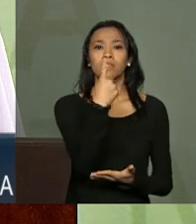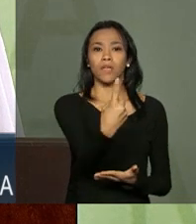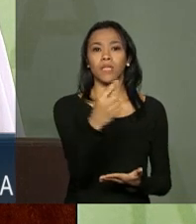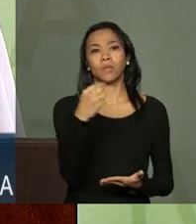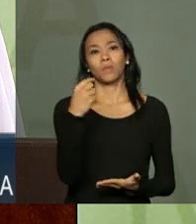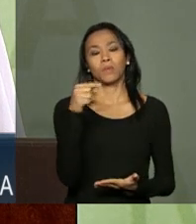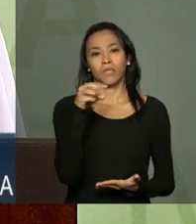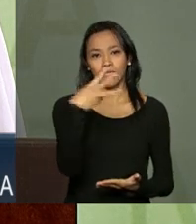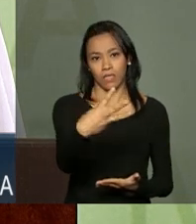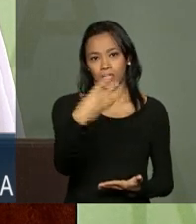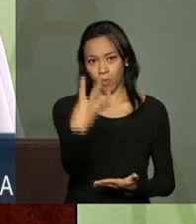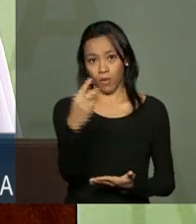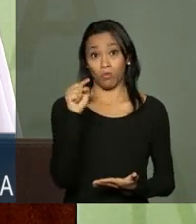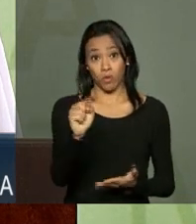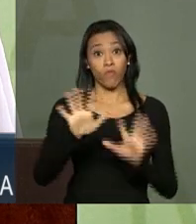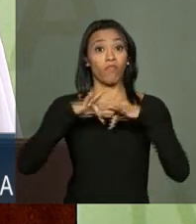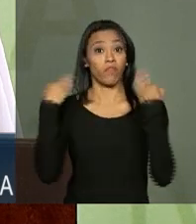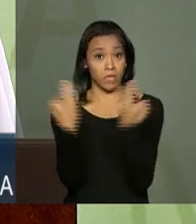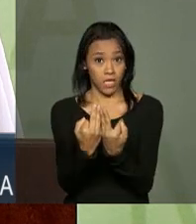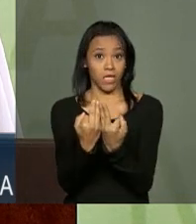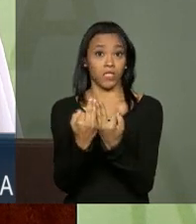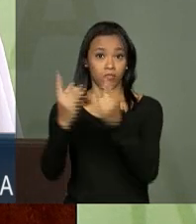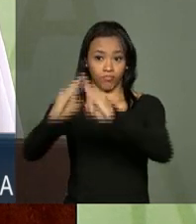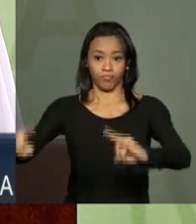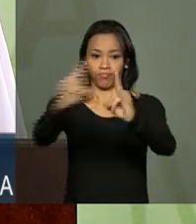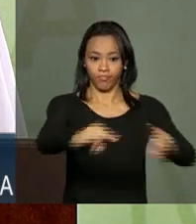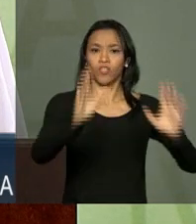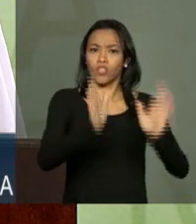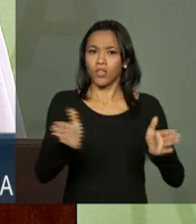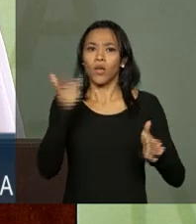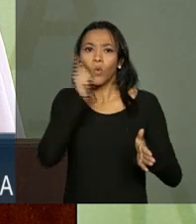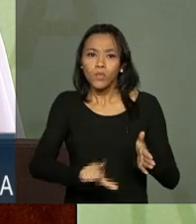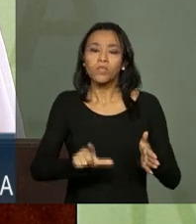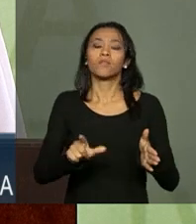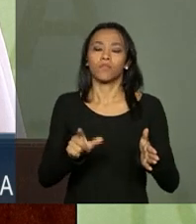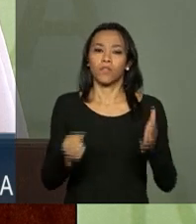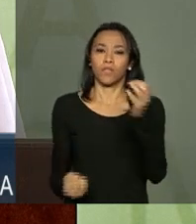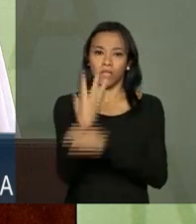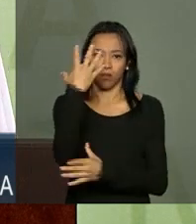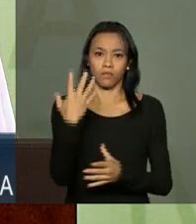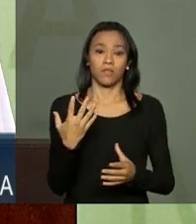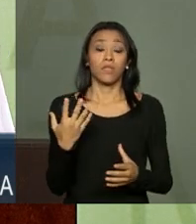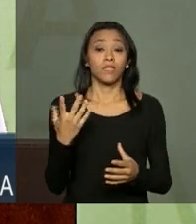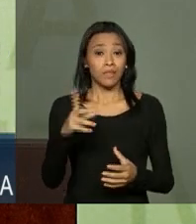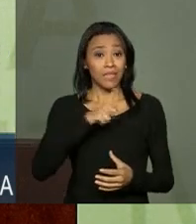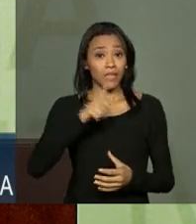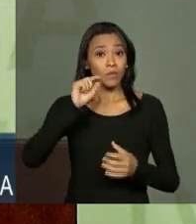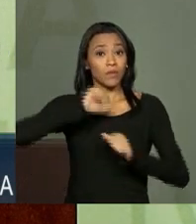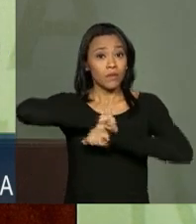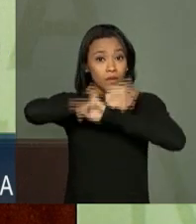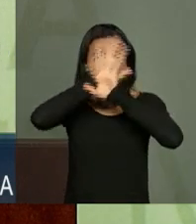134.400 famílias e foram criados 592 assentamentos. Tenho